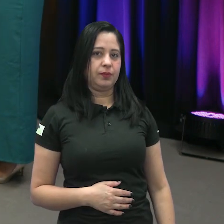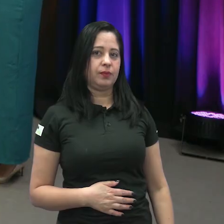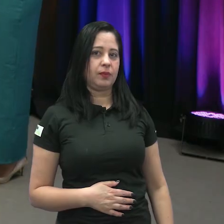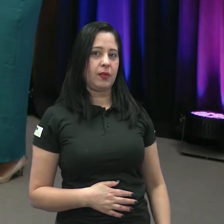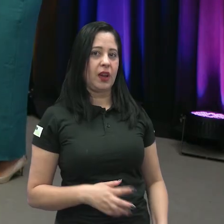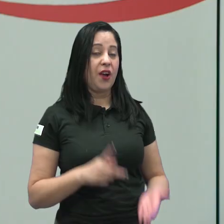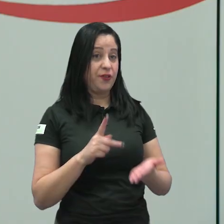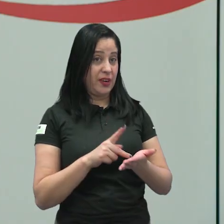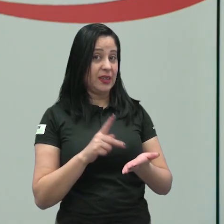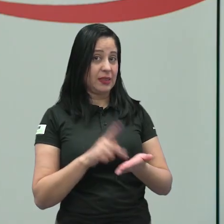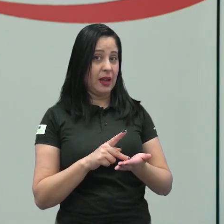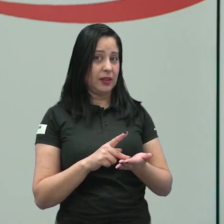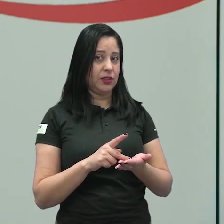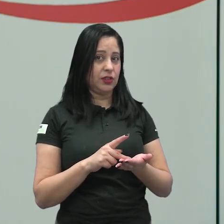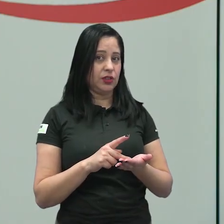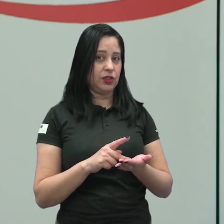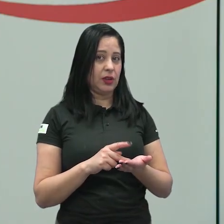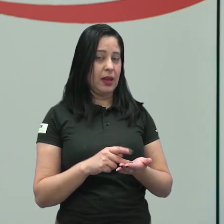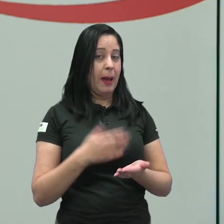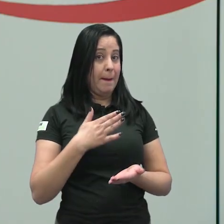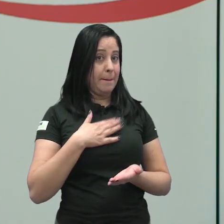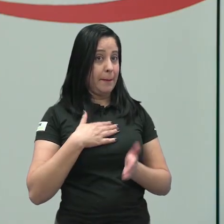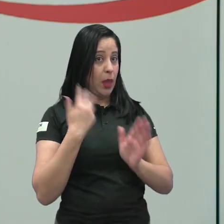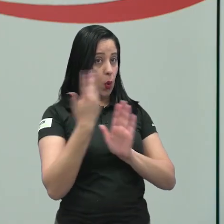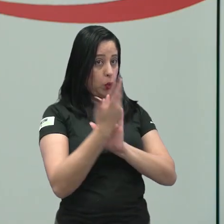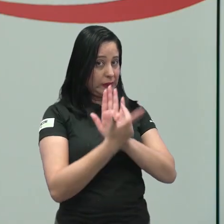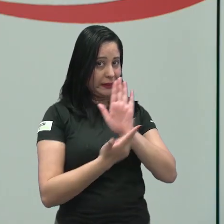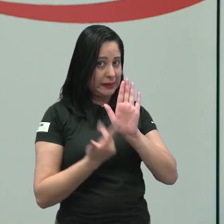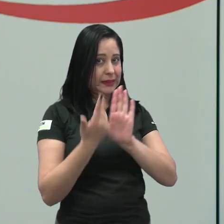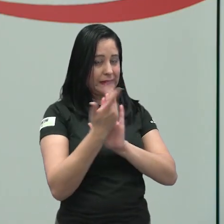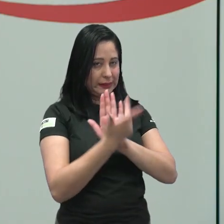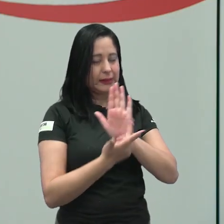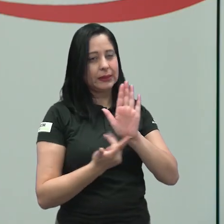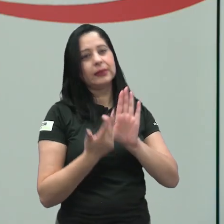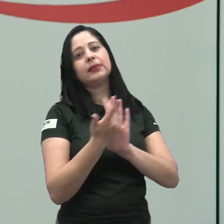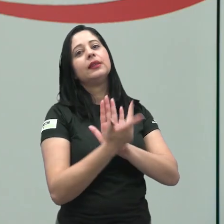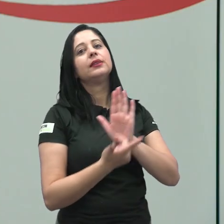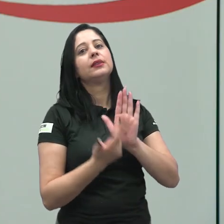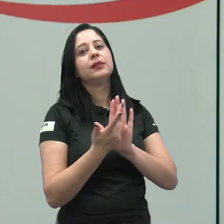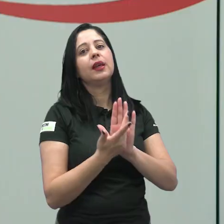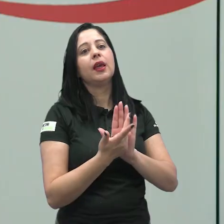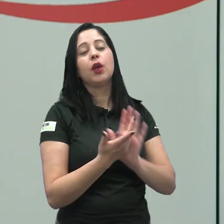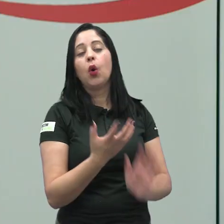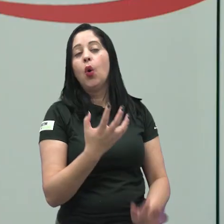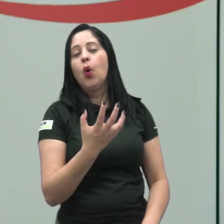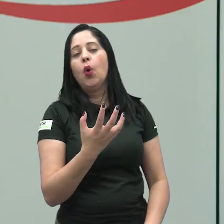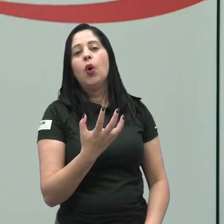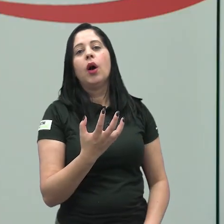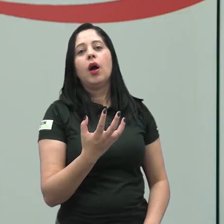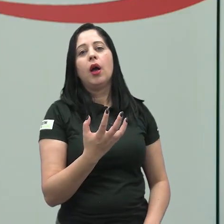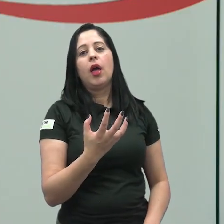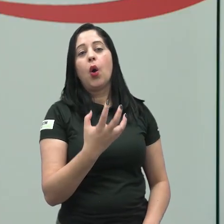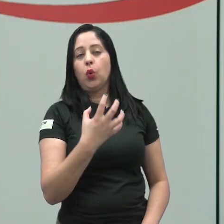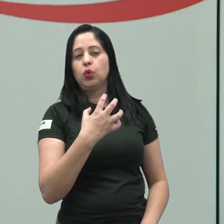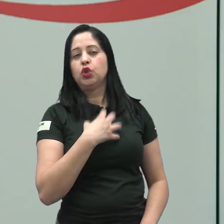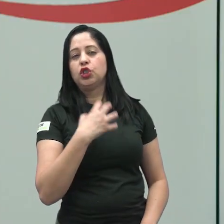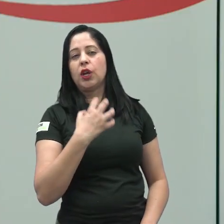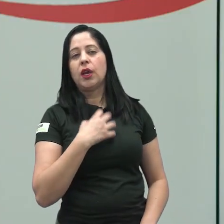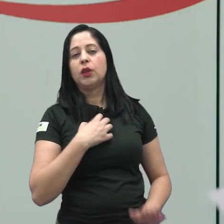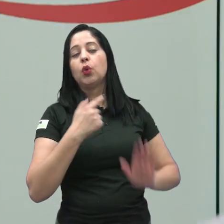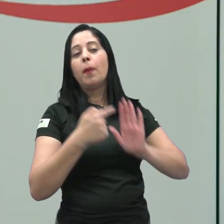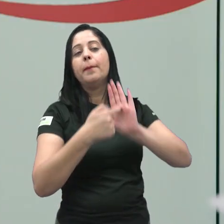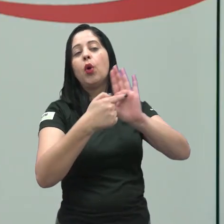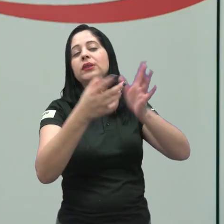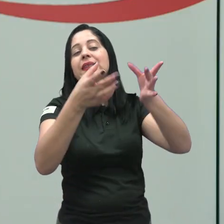Na verdade eu faço uma caricatura, eu faço aquela, né, que deixa bem extravagante os